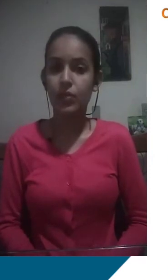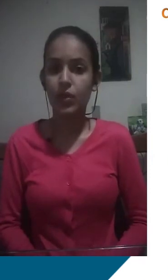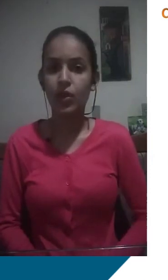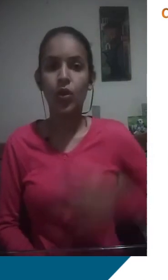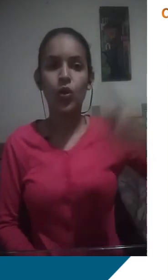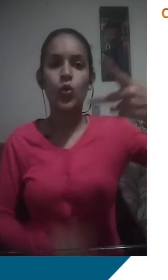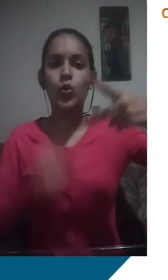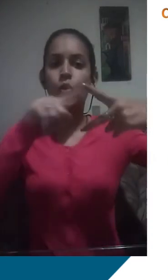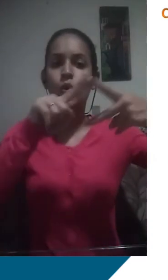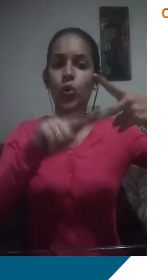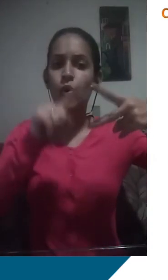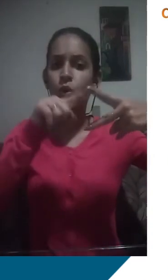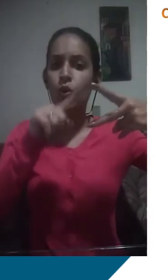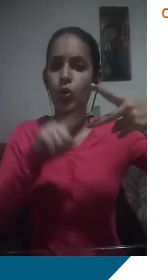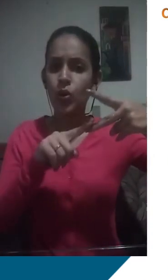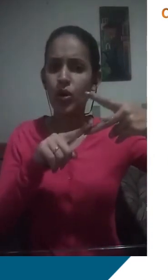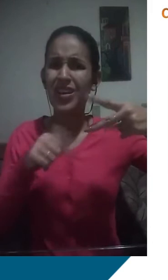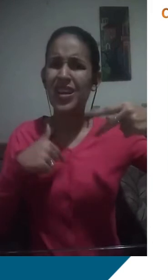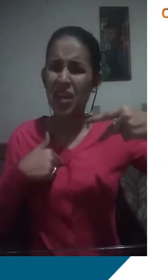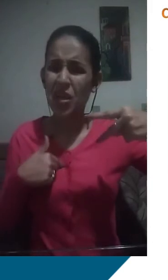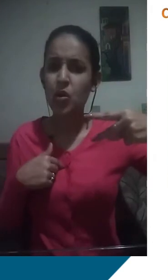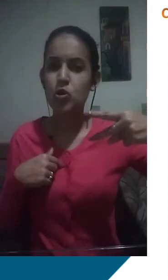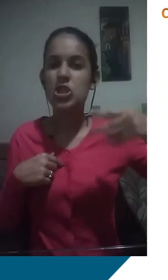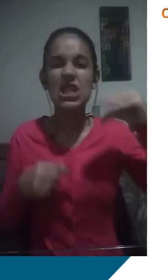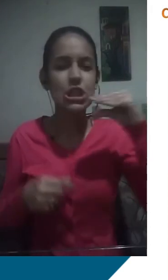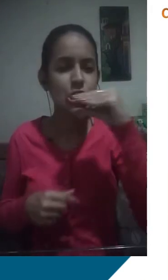né? E perguntar qual que se dilata mais,